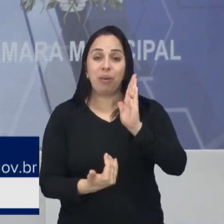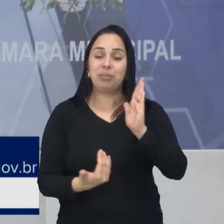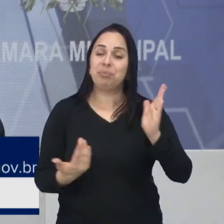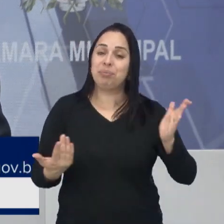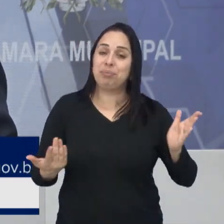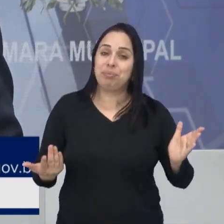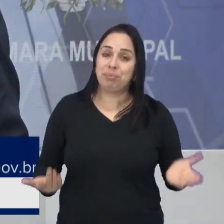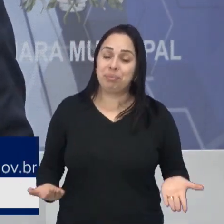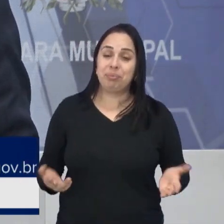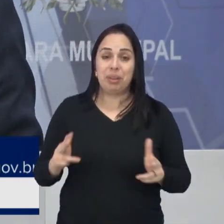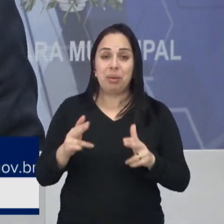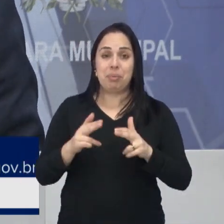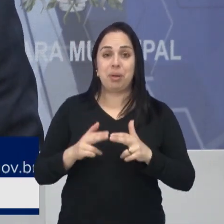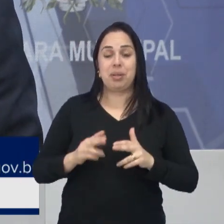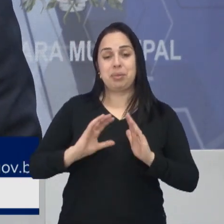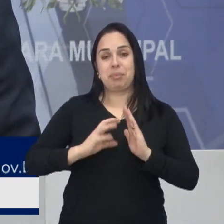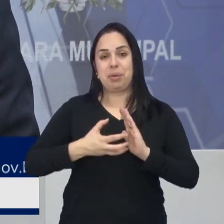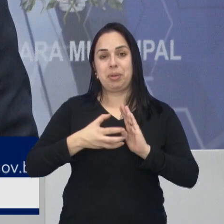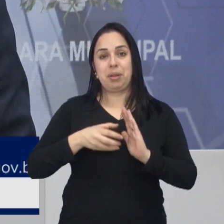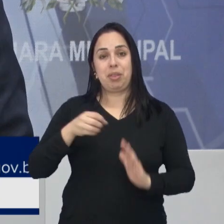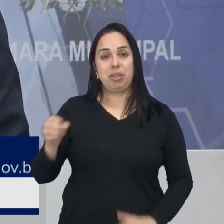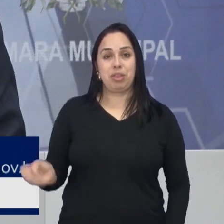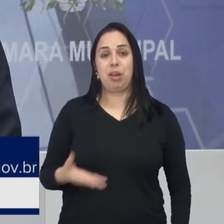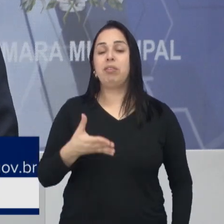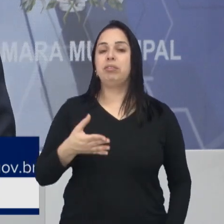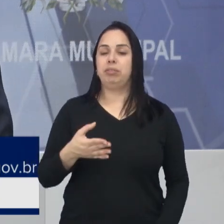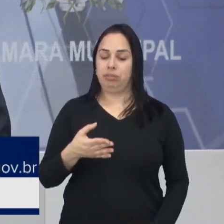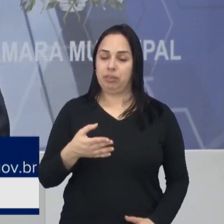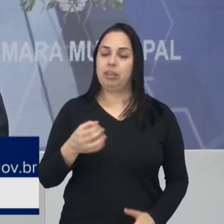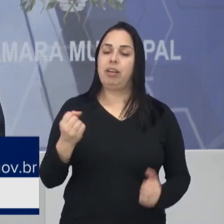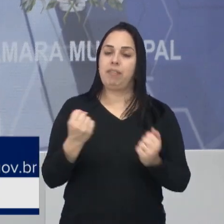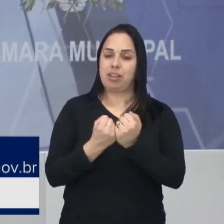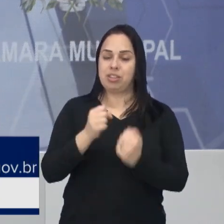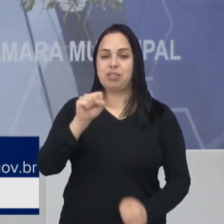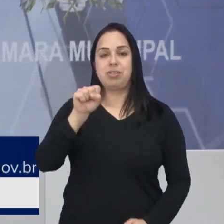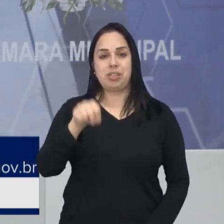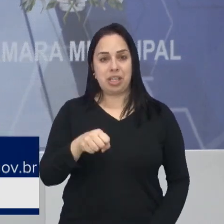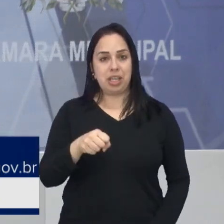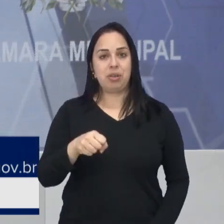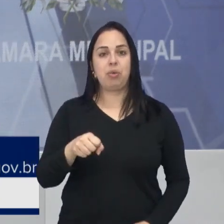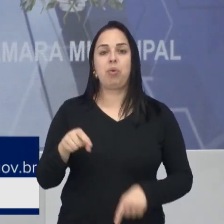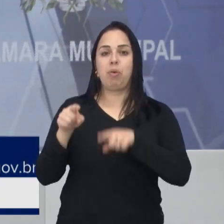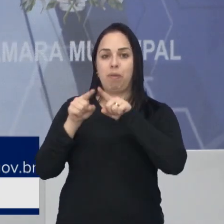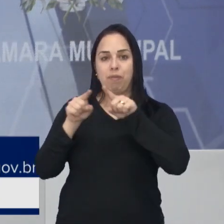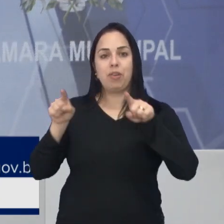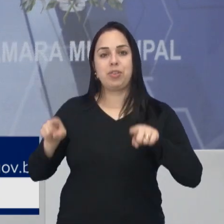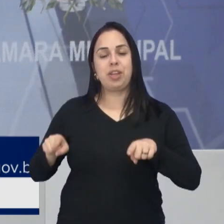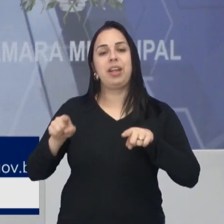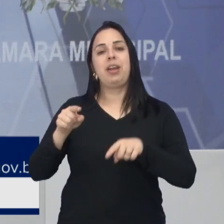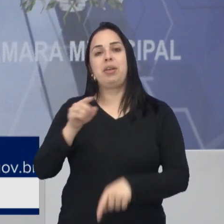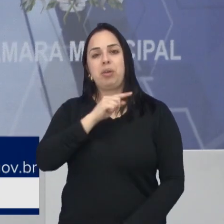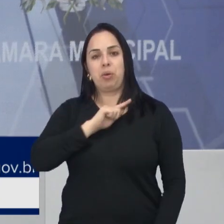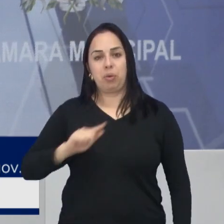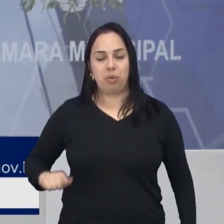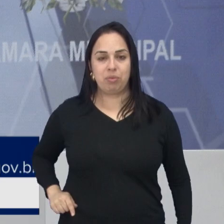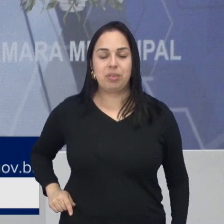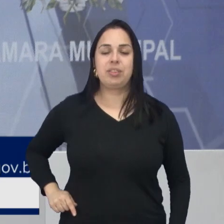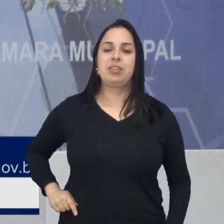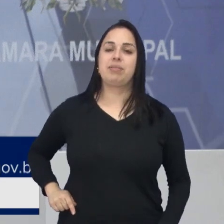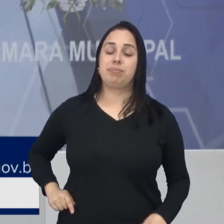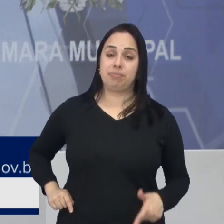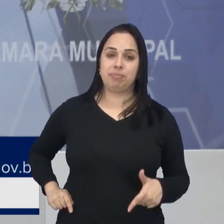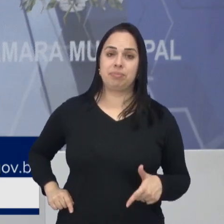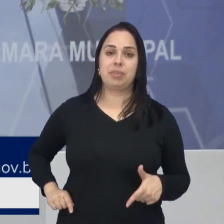isso que o Partido Novo, né, defende, sim, o serviço público, as carreiras de Estado, que